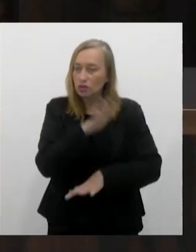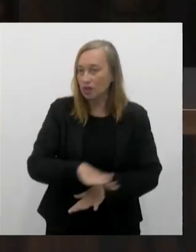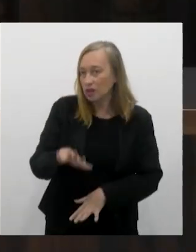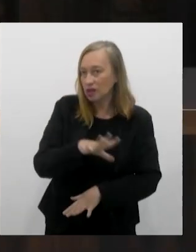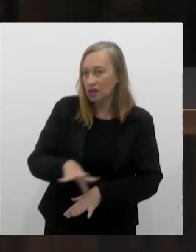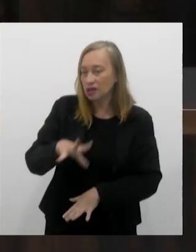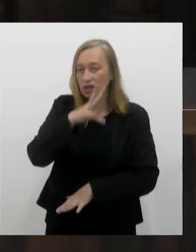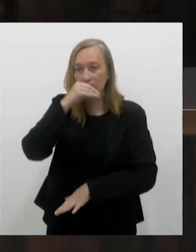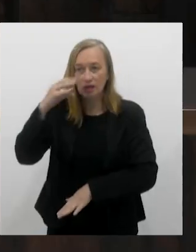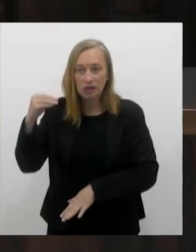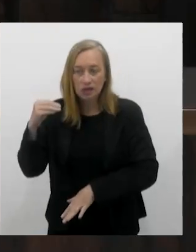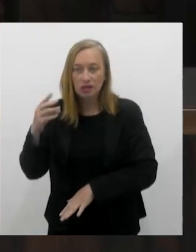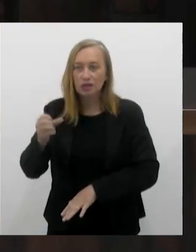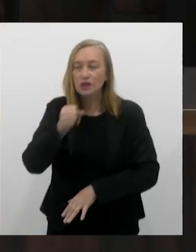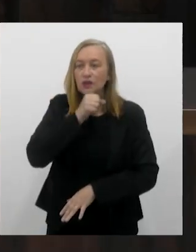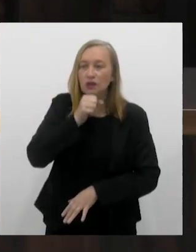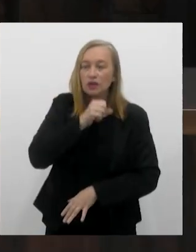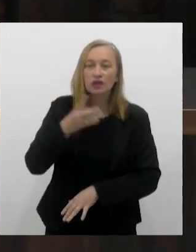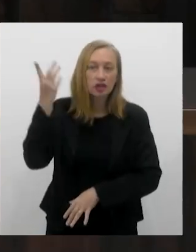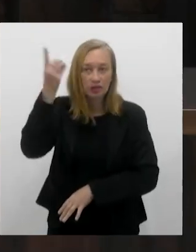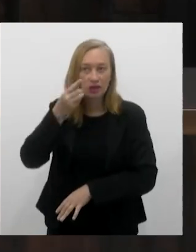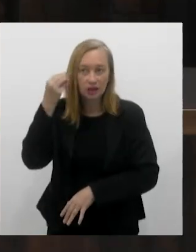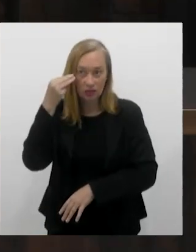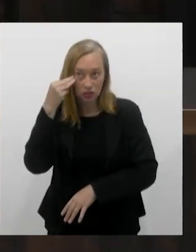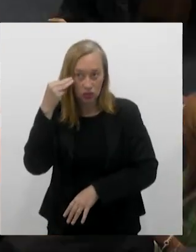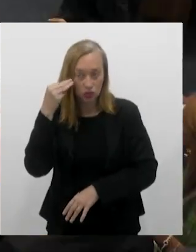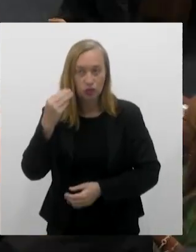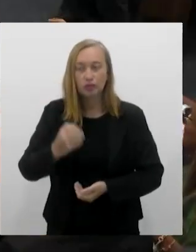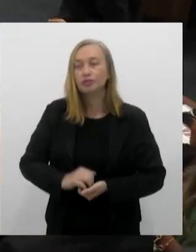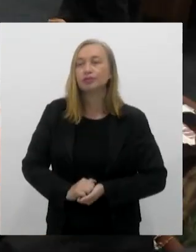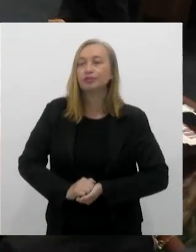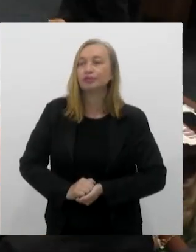e do Idoso, deputada Tia Ju.